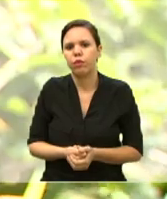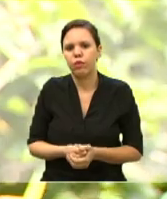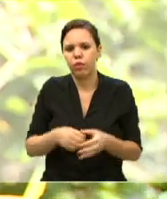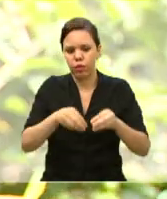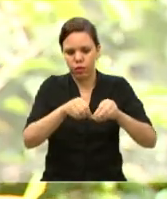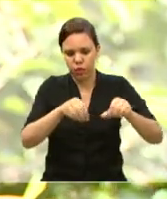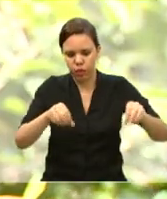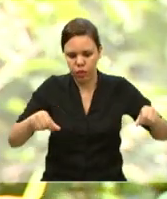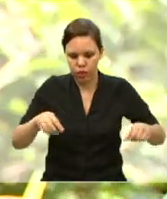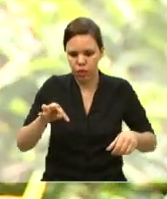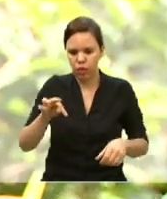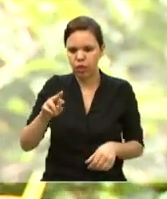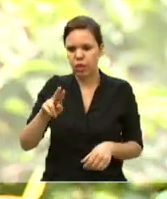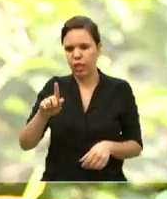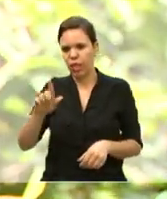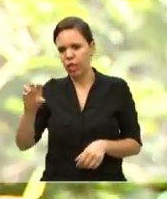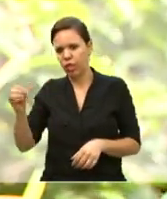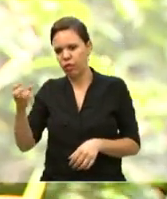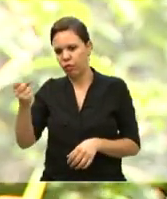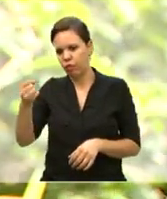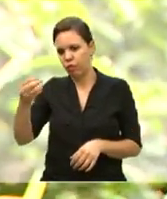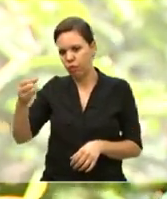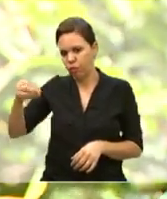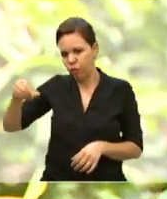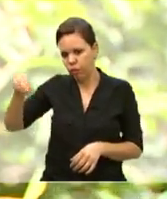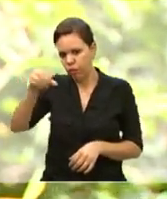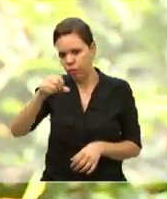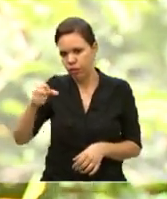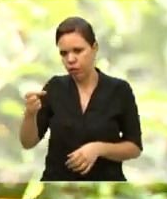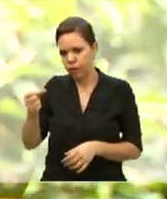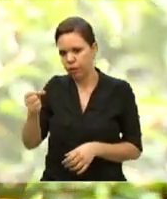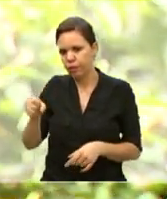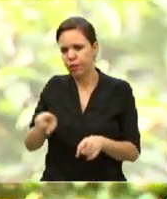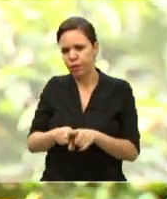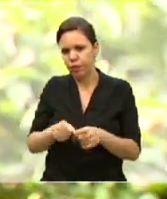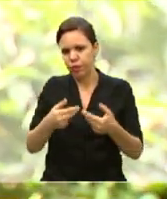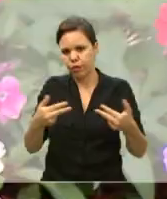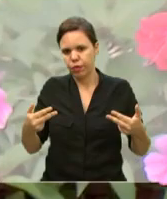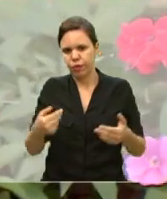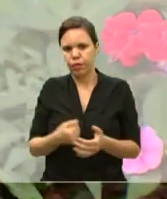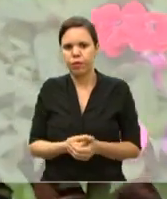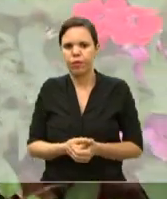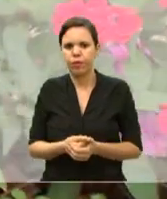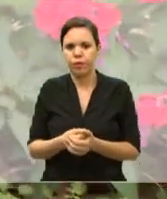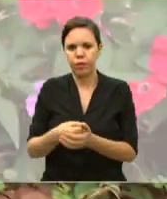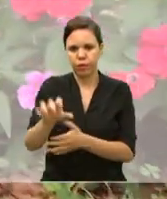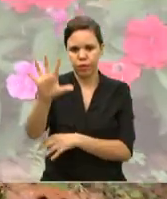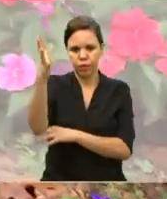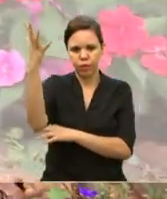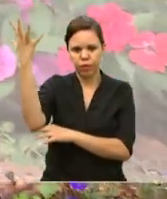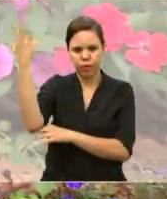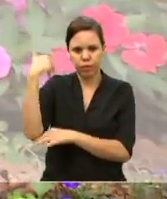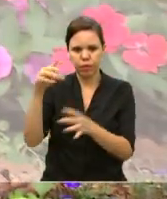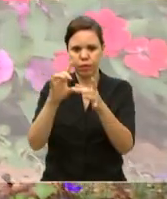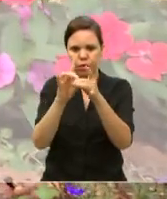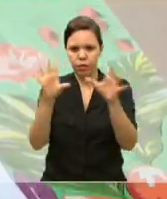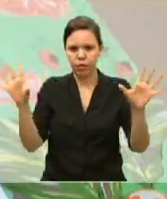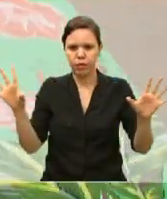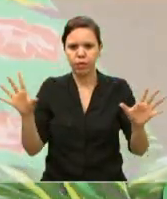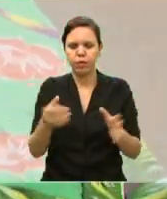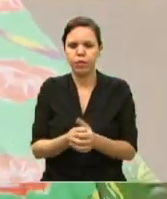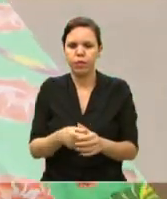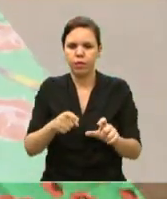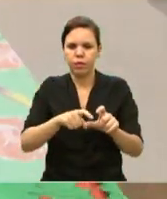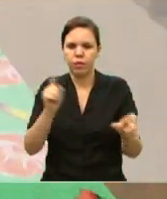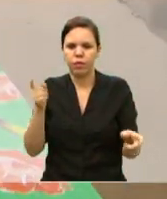trigo aqui, a gente planta bastante coisas assim. Natureza e liberdade.